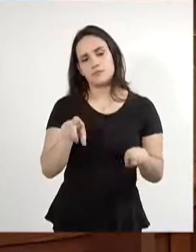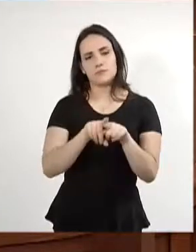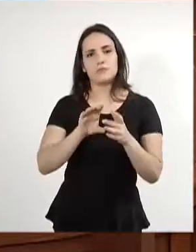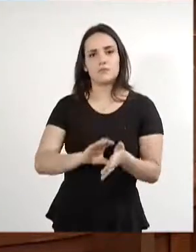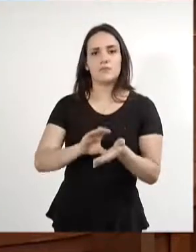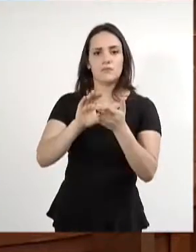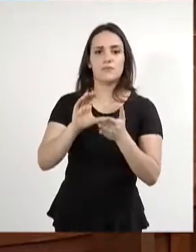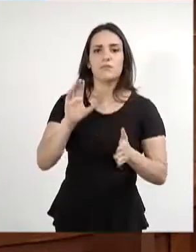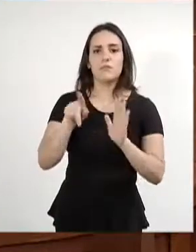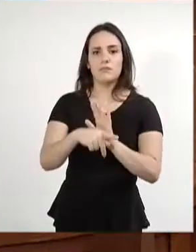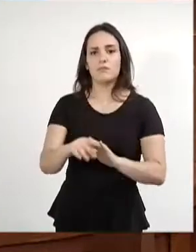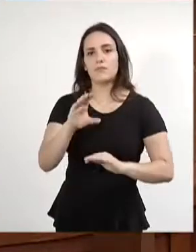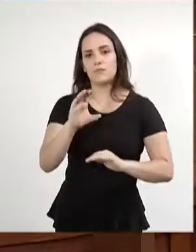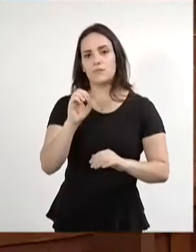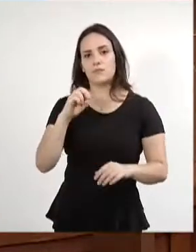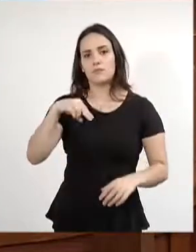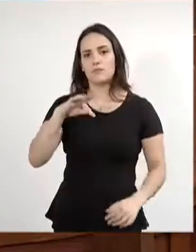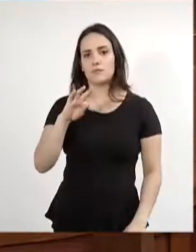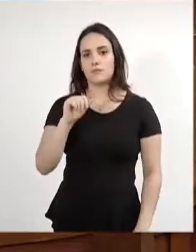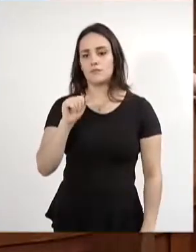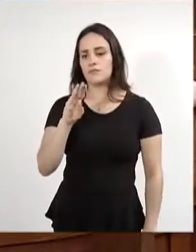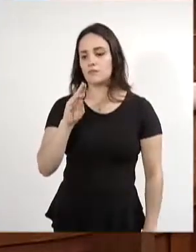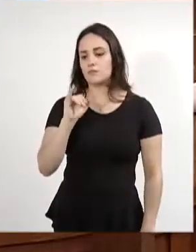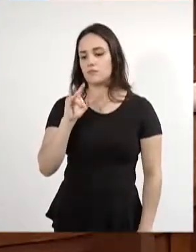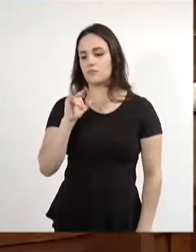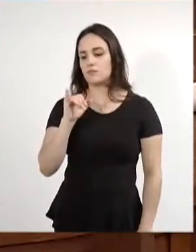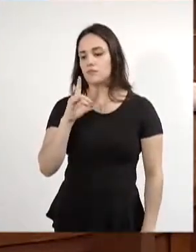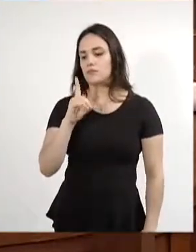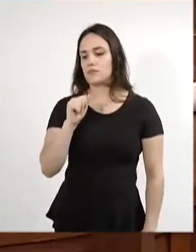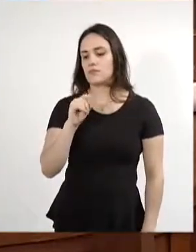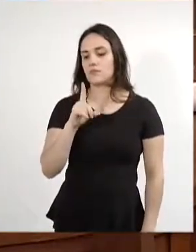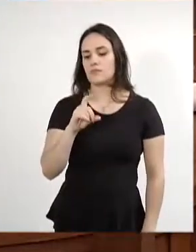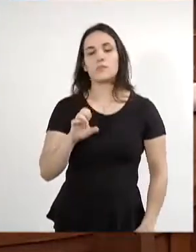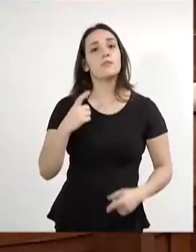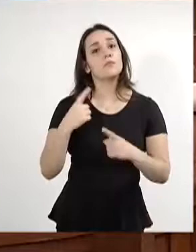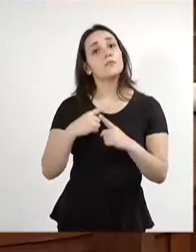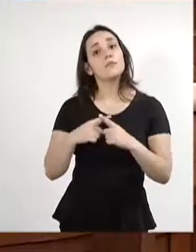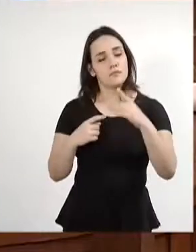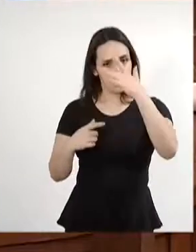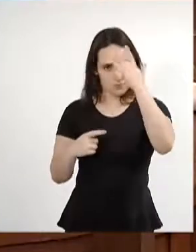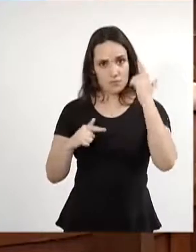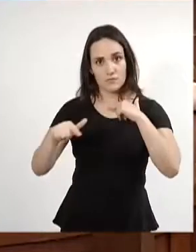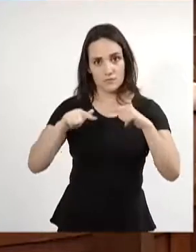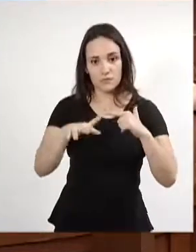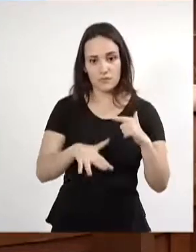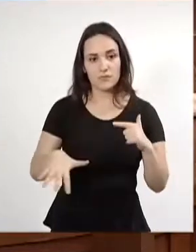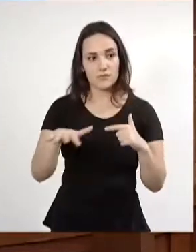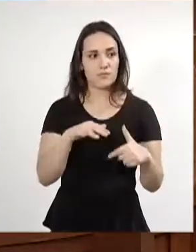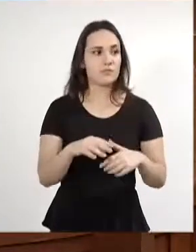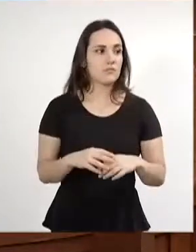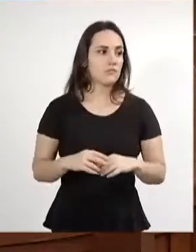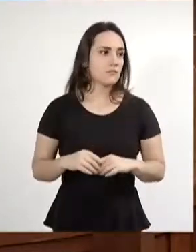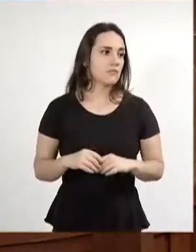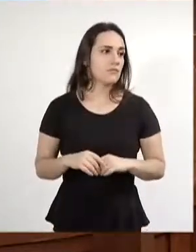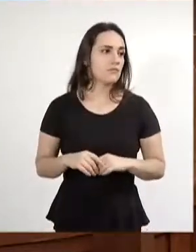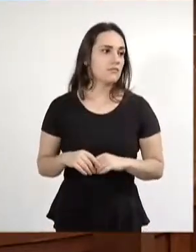Contabilidade, porque as pessoas que trabalham nessa área, eles